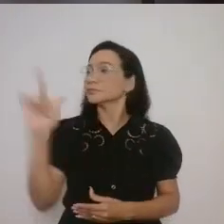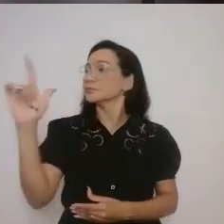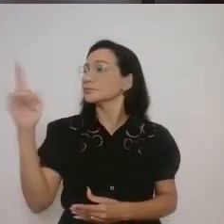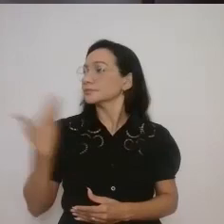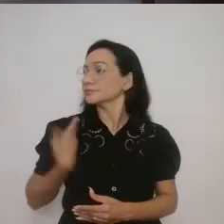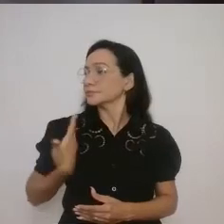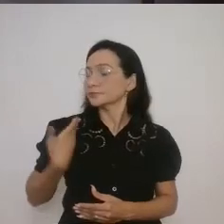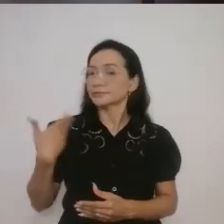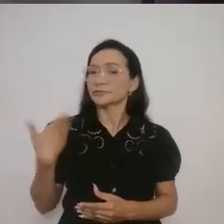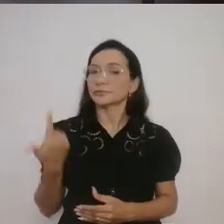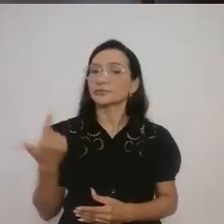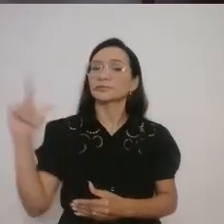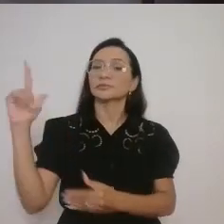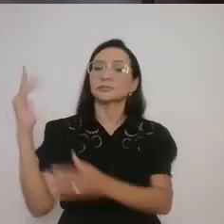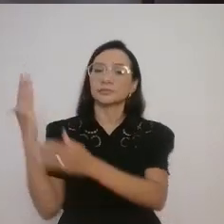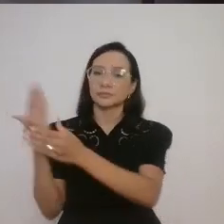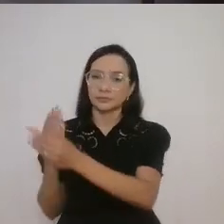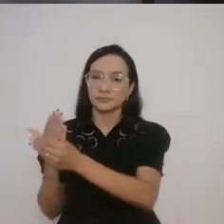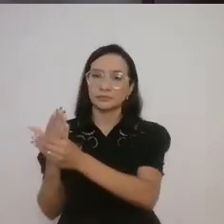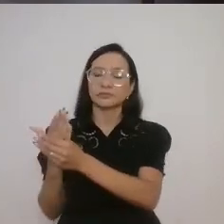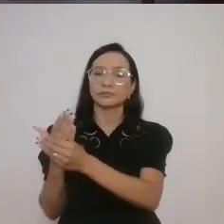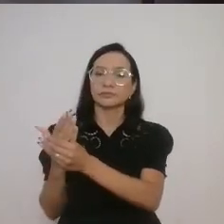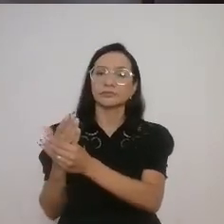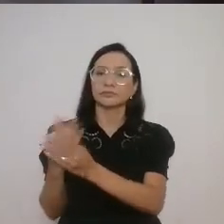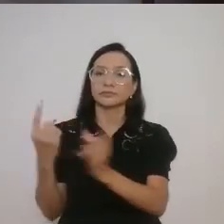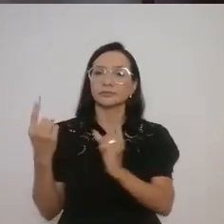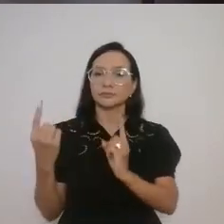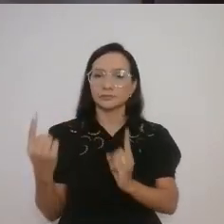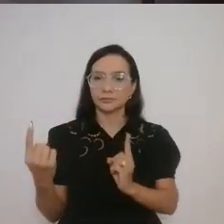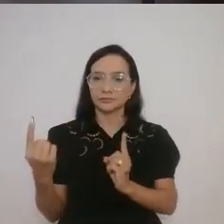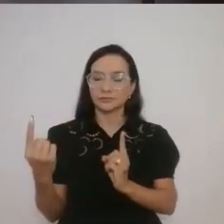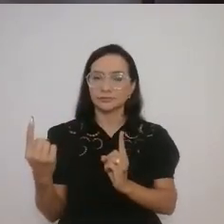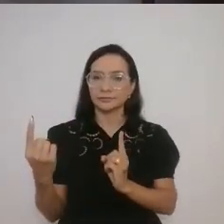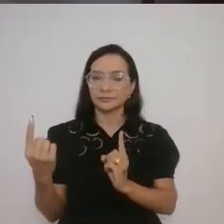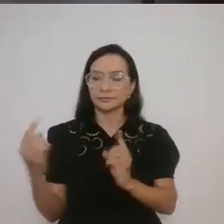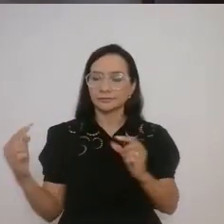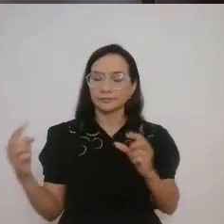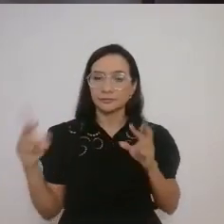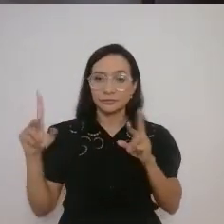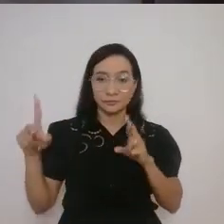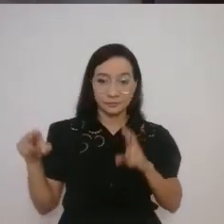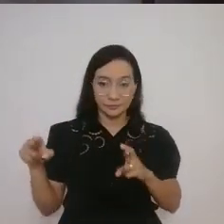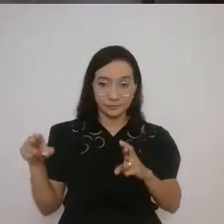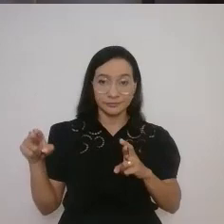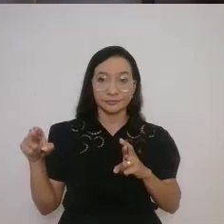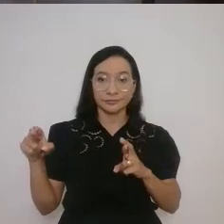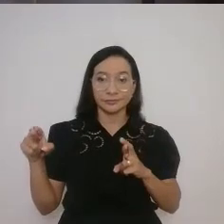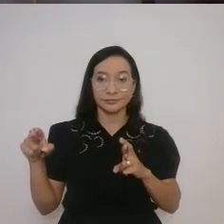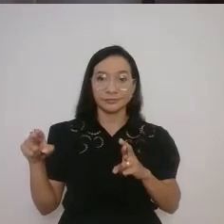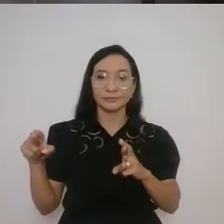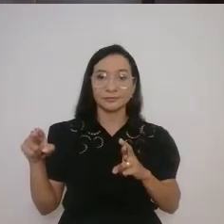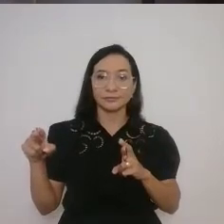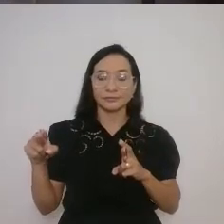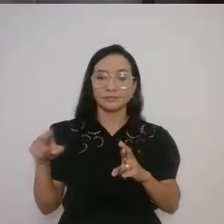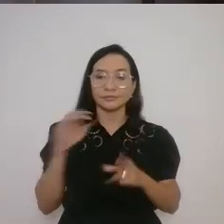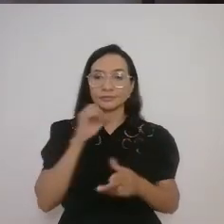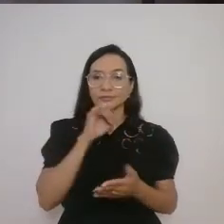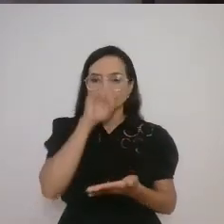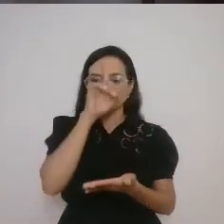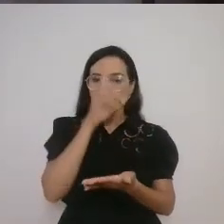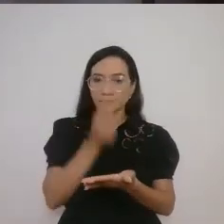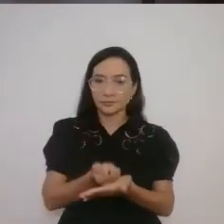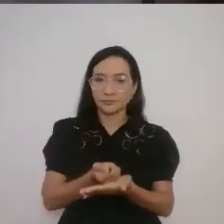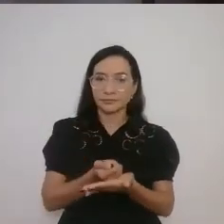discute a validade da mesma questão, o que decidir primeiro prejudicará o recurso do outro, para